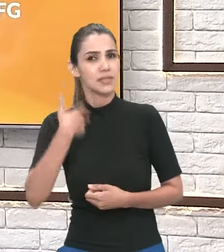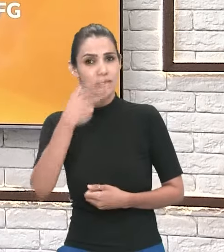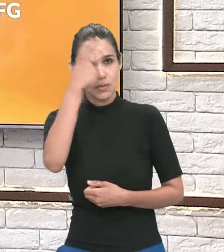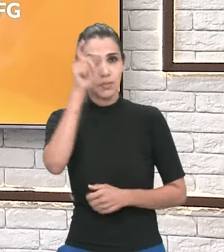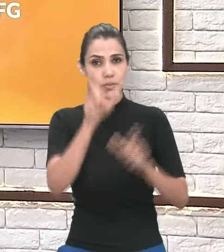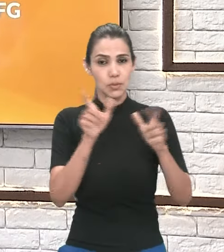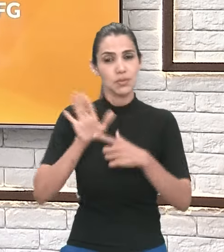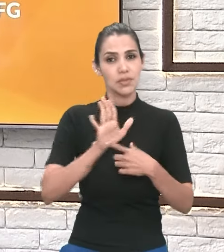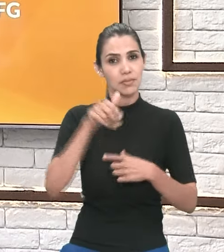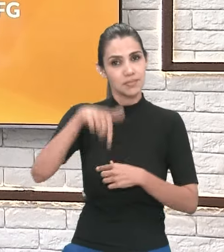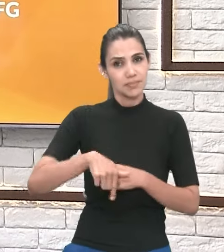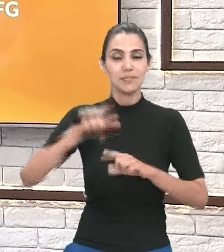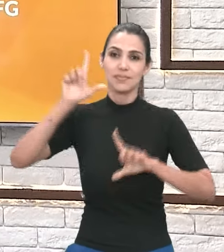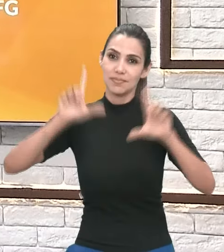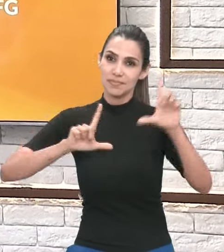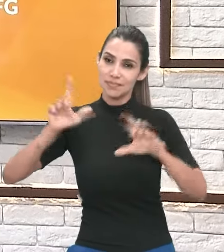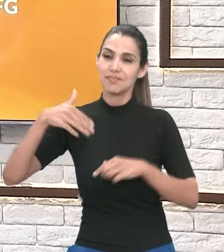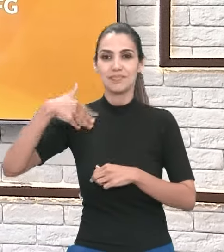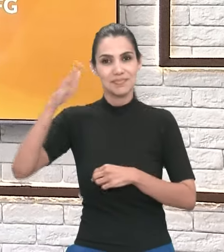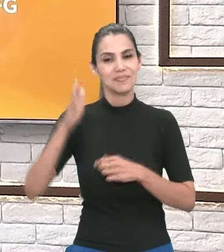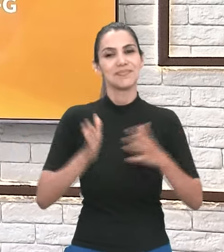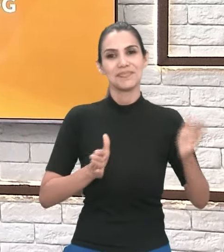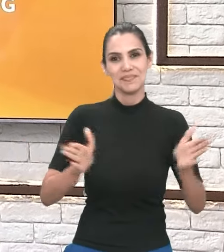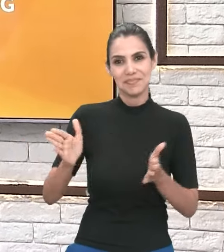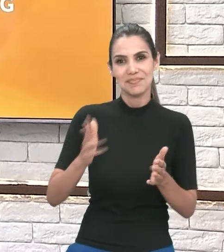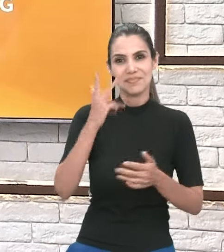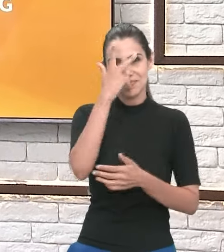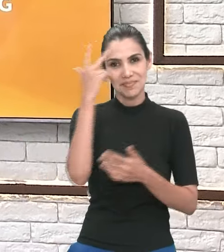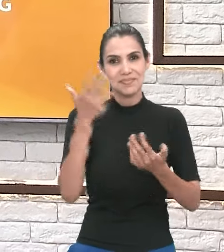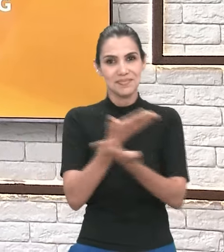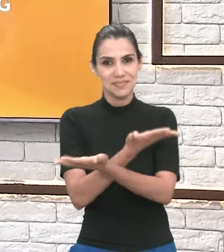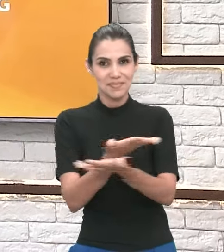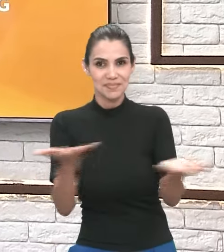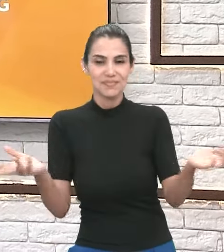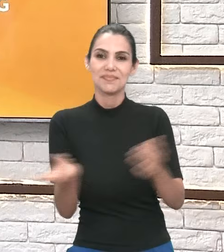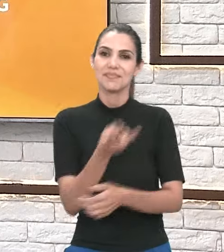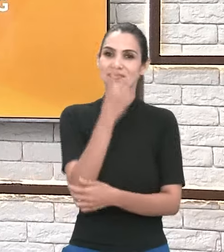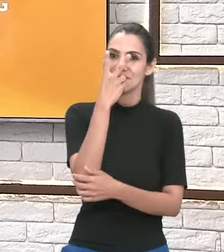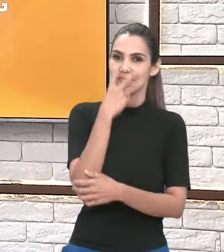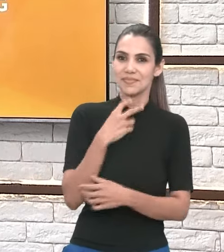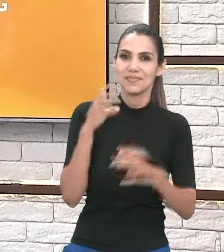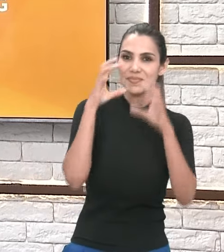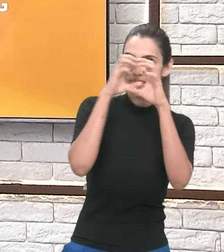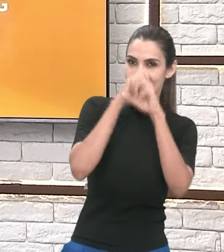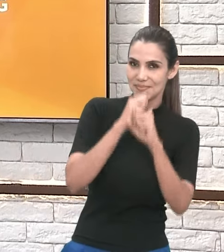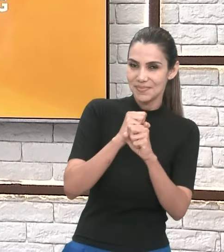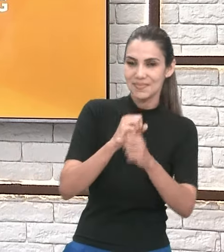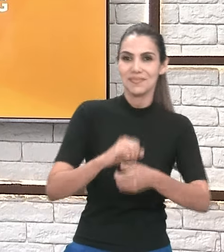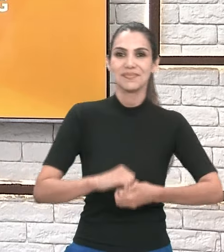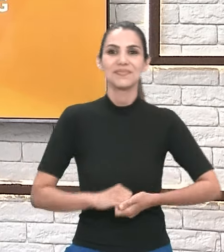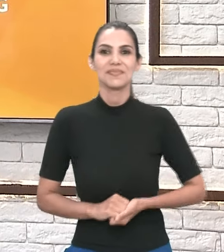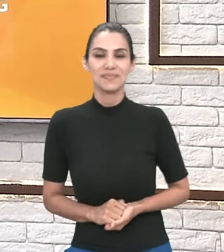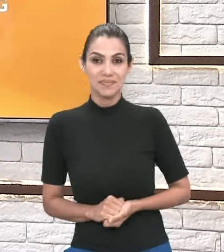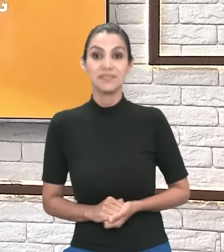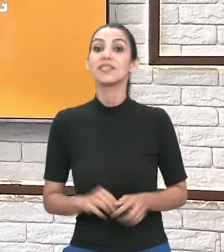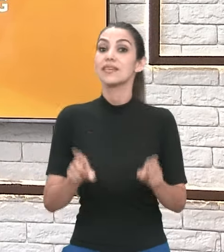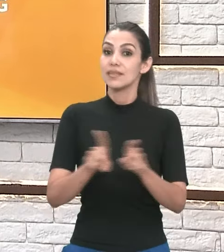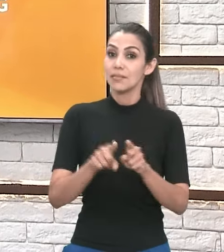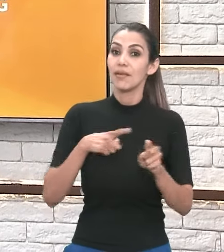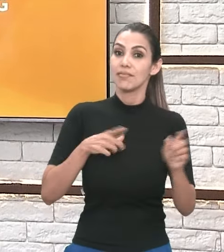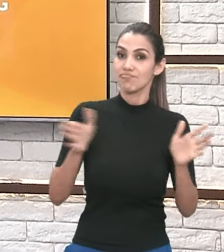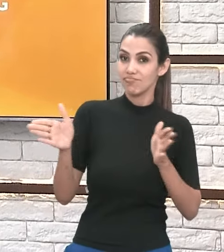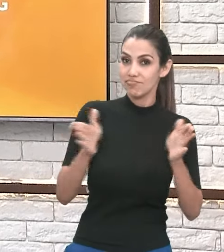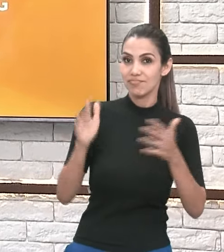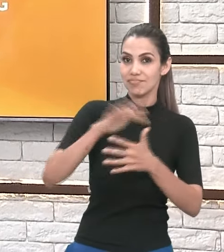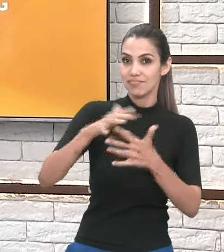de todas as pessoas que aparecem aqui na telinha para tornar a programação mais acessível ao nosso público cego e de baixa visão, além